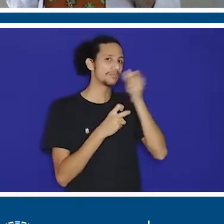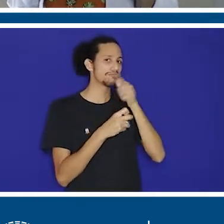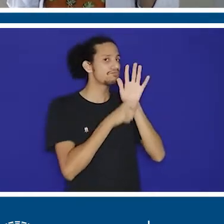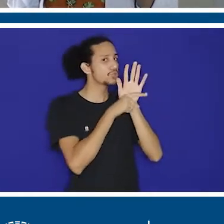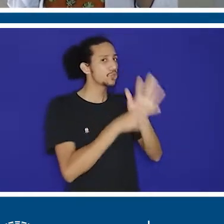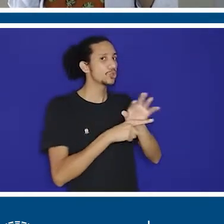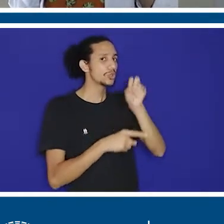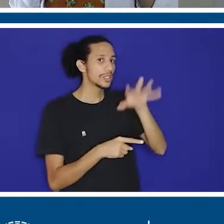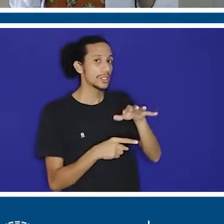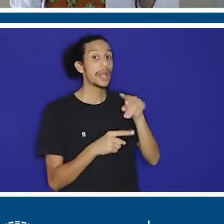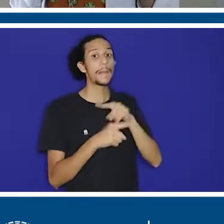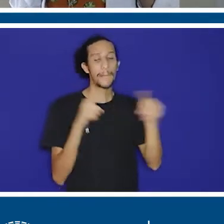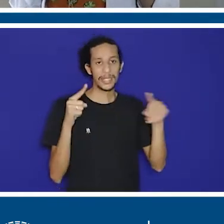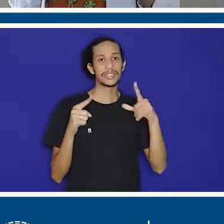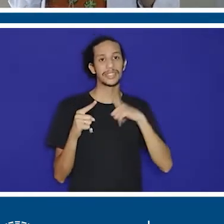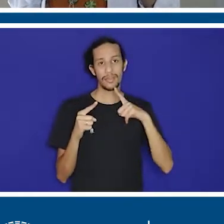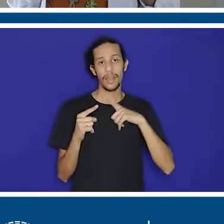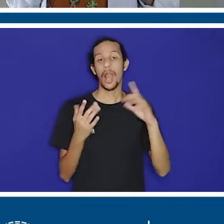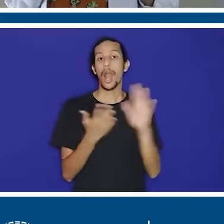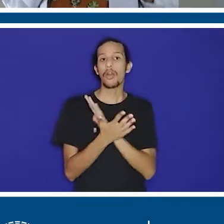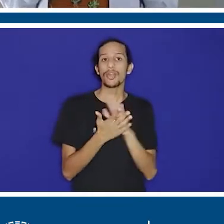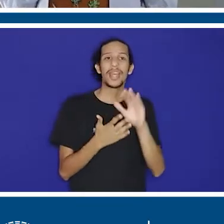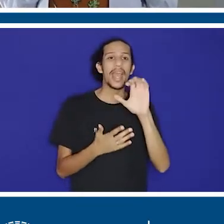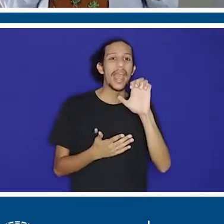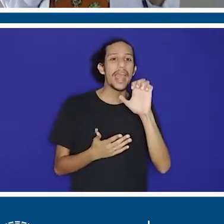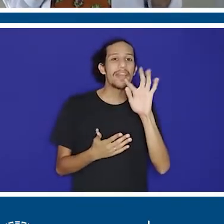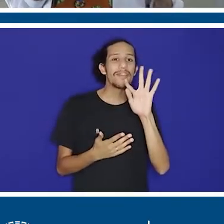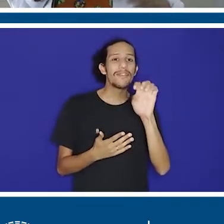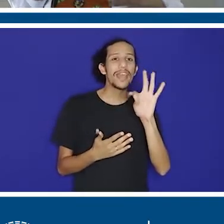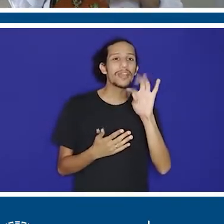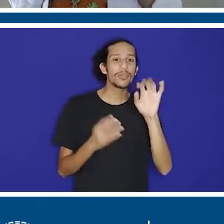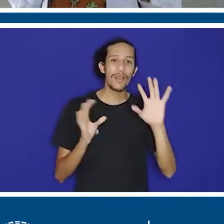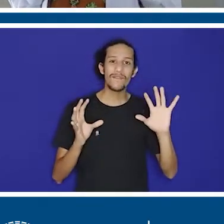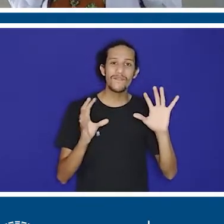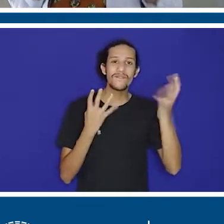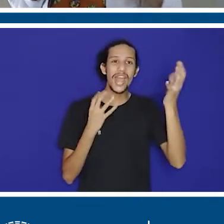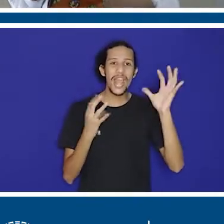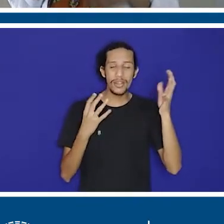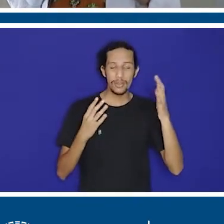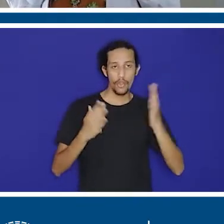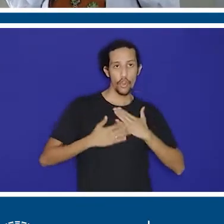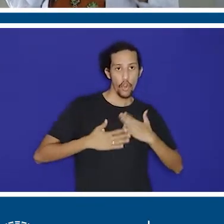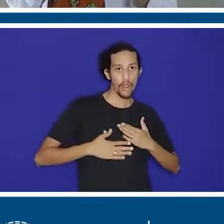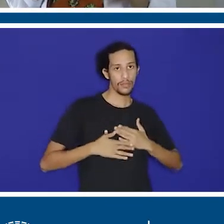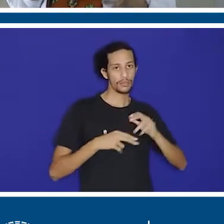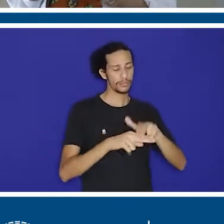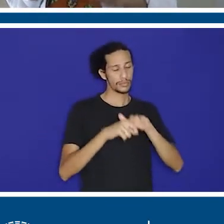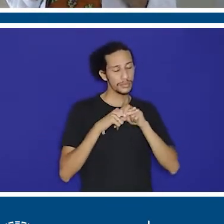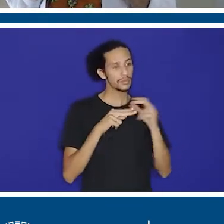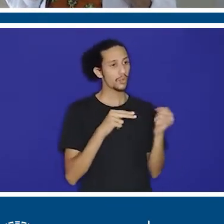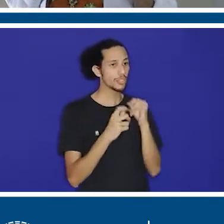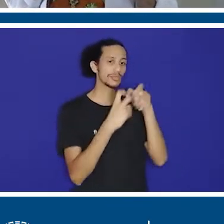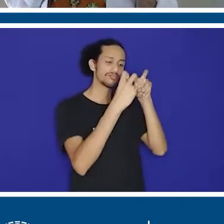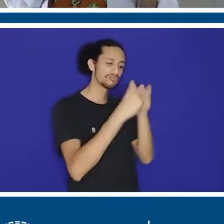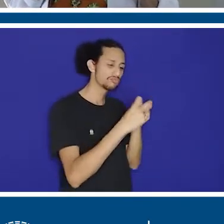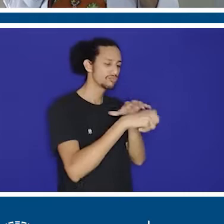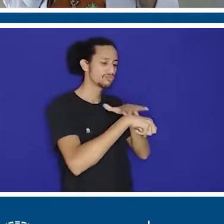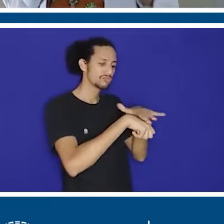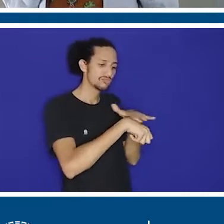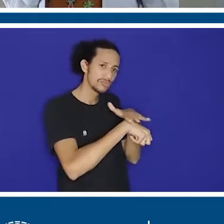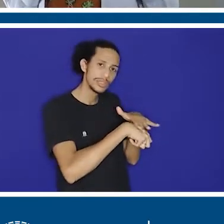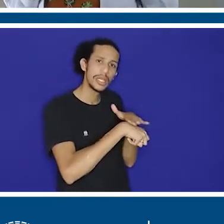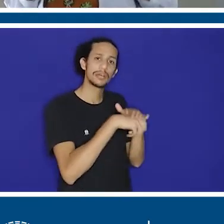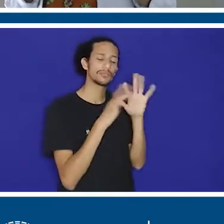quantos efeitos trouxe? Então, por isso que a gente sempre pesa, sempre conversando com a família, sempre nessa